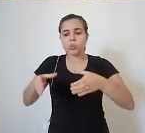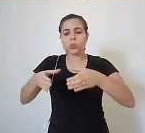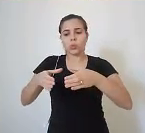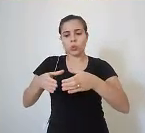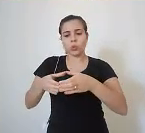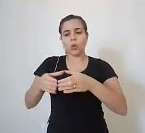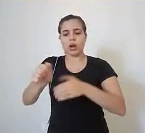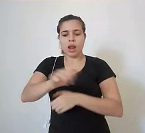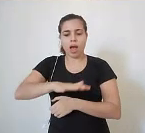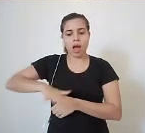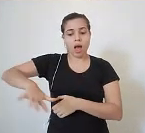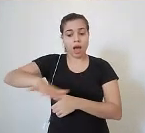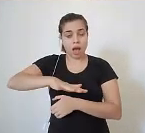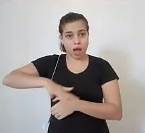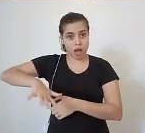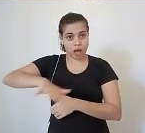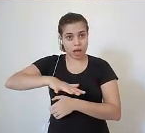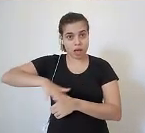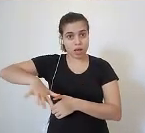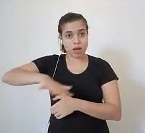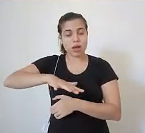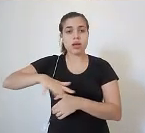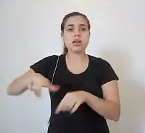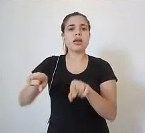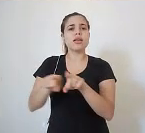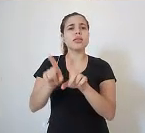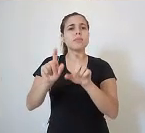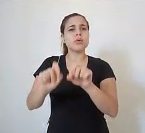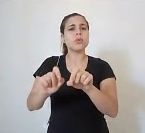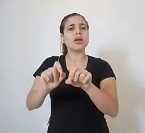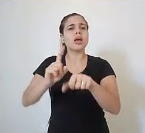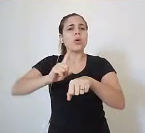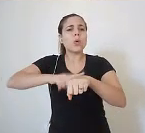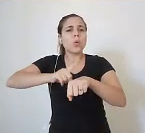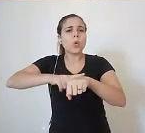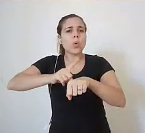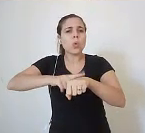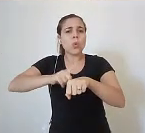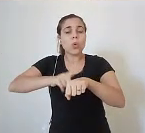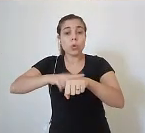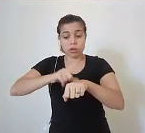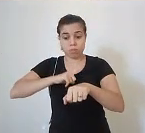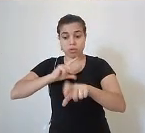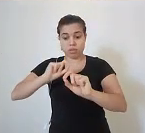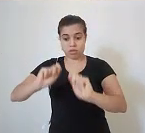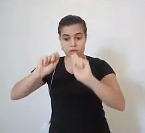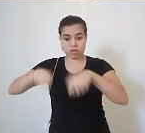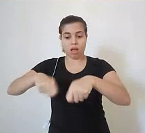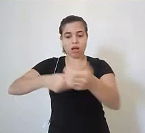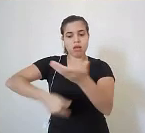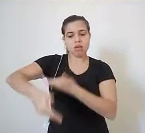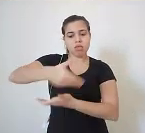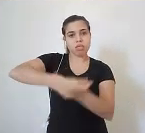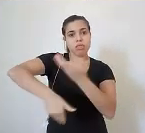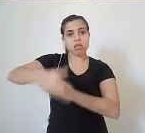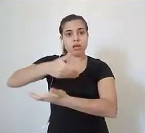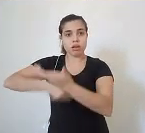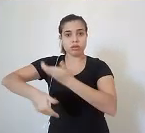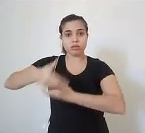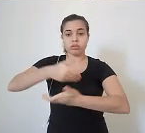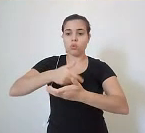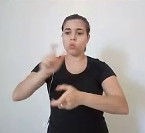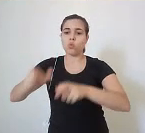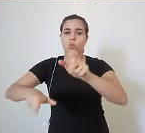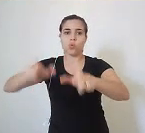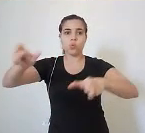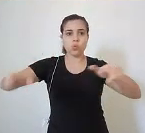da mesma espécie que interagem numa determinada área e no intervalo de tempo que permite a interação entre